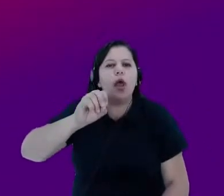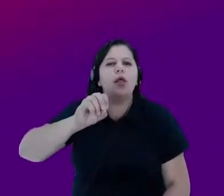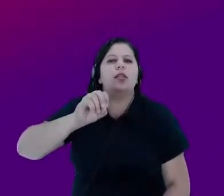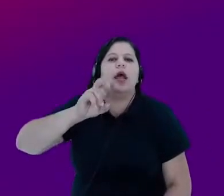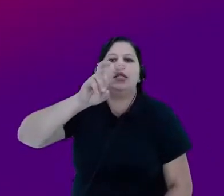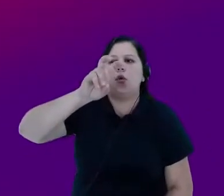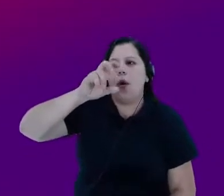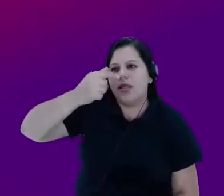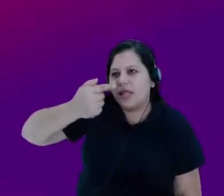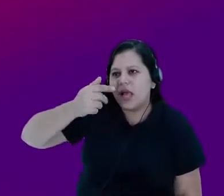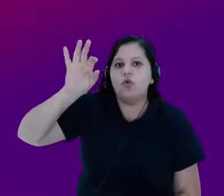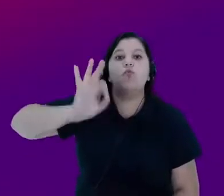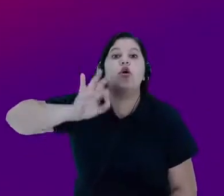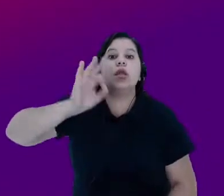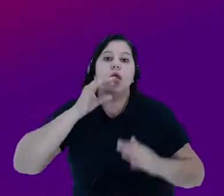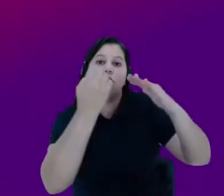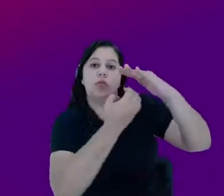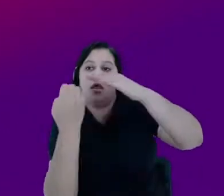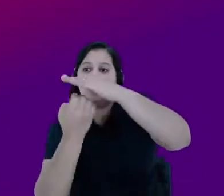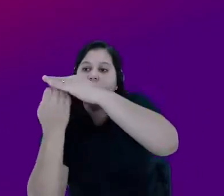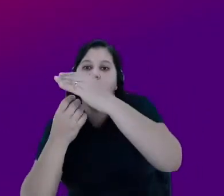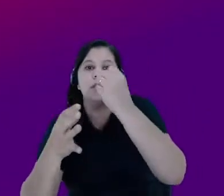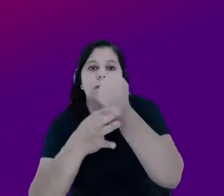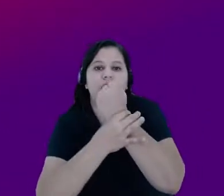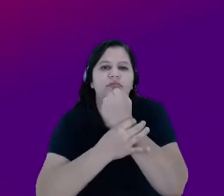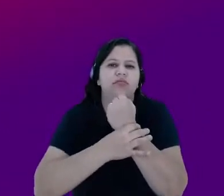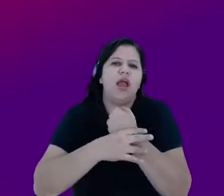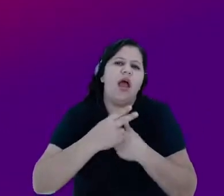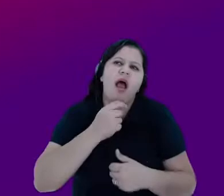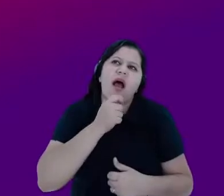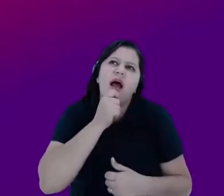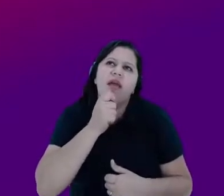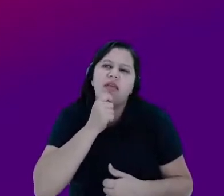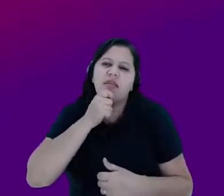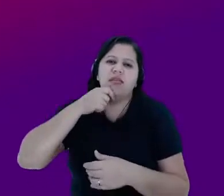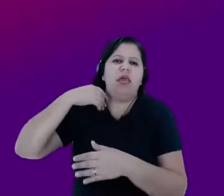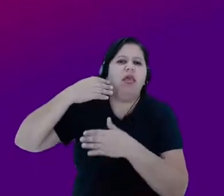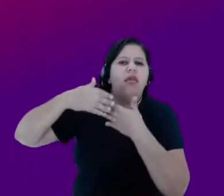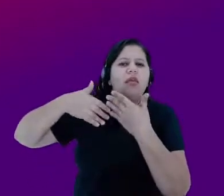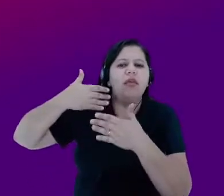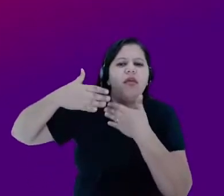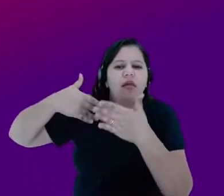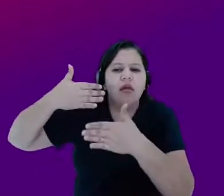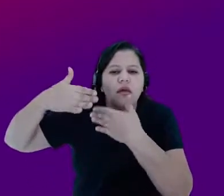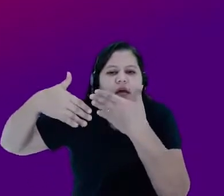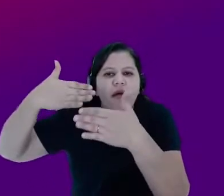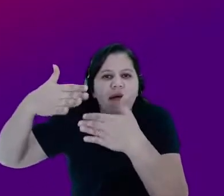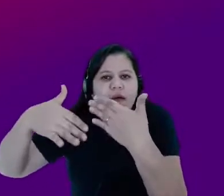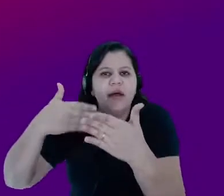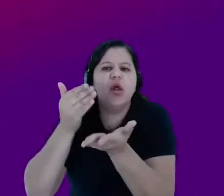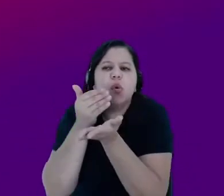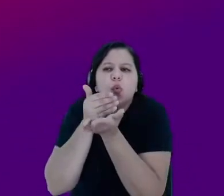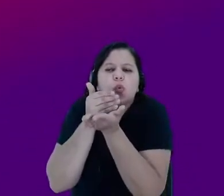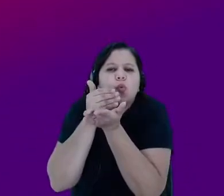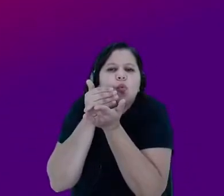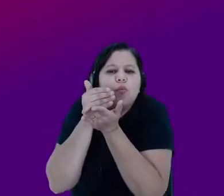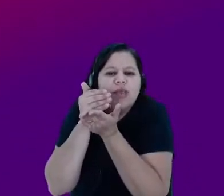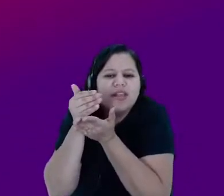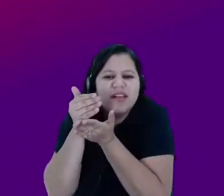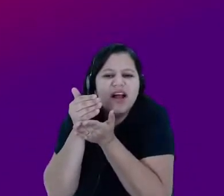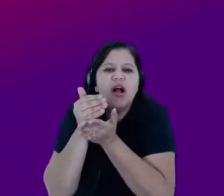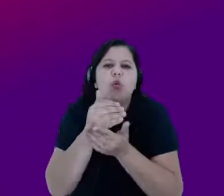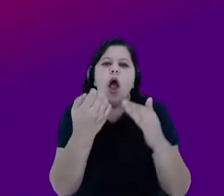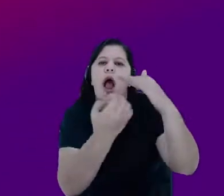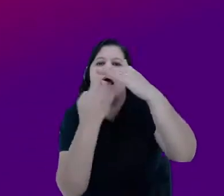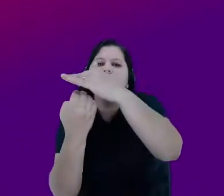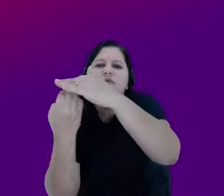das seguradoras em estágio de desenvolvimento. O que isso quer dizer? As seguradoras ainda estavam aprendendo a